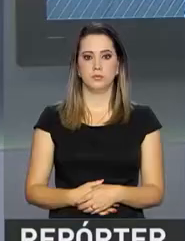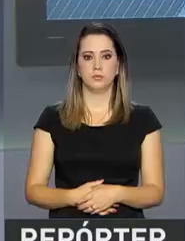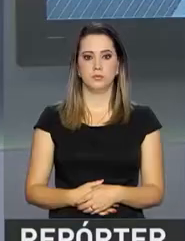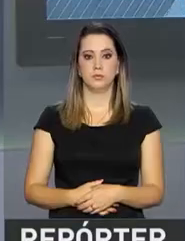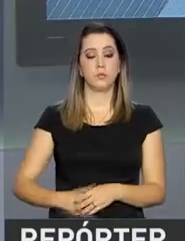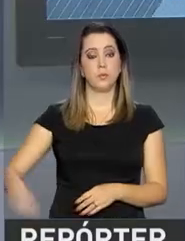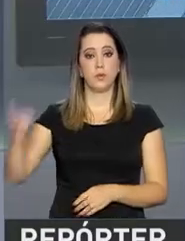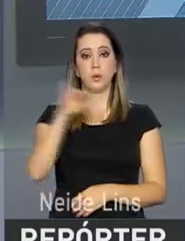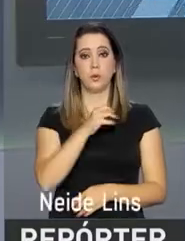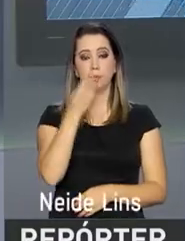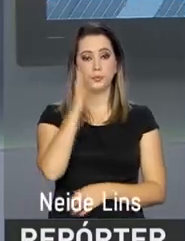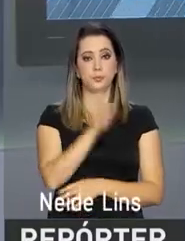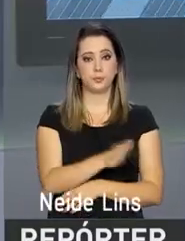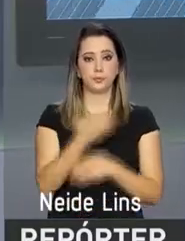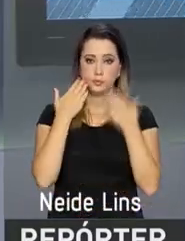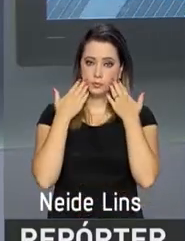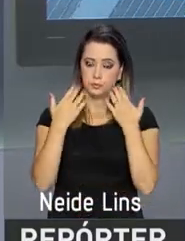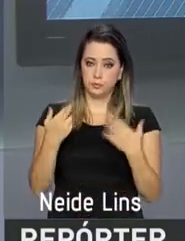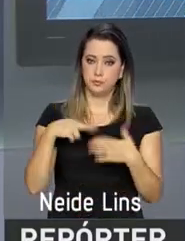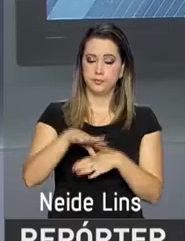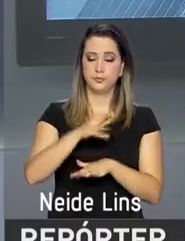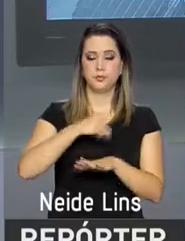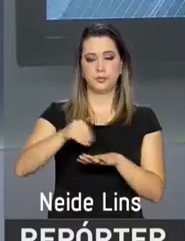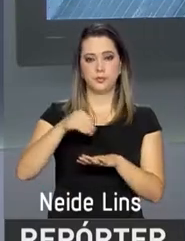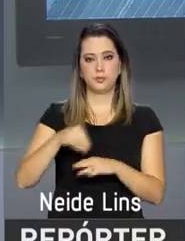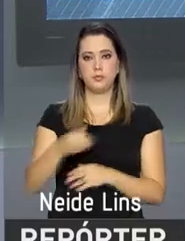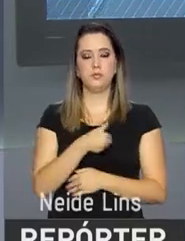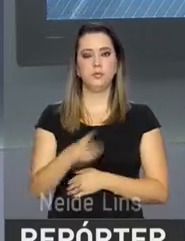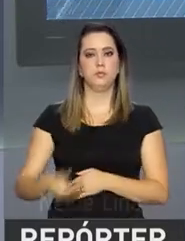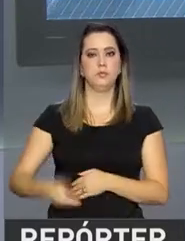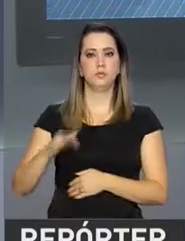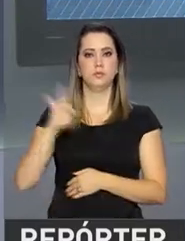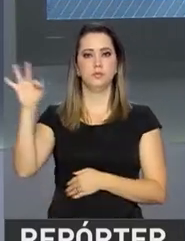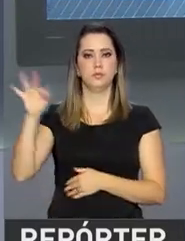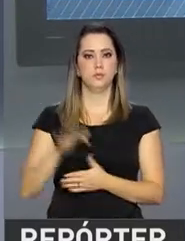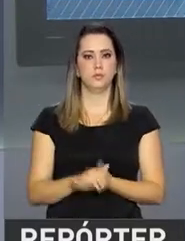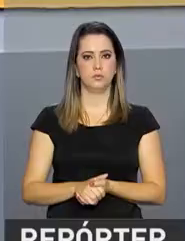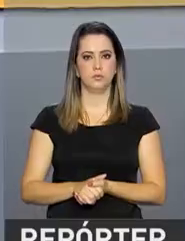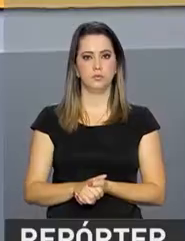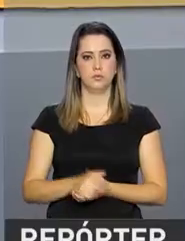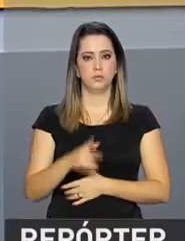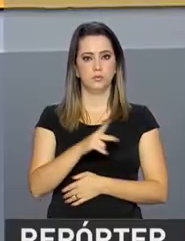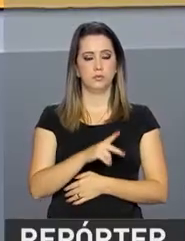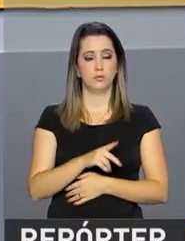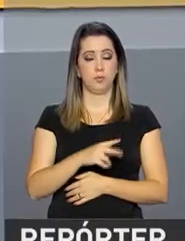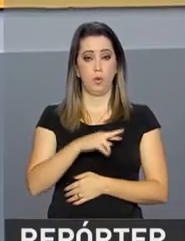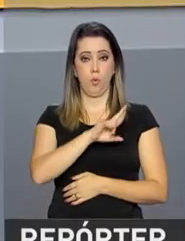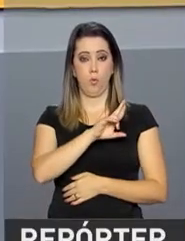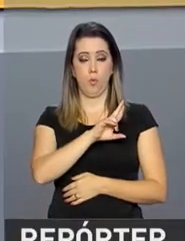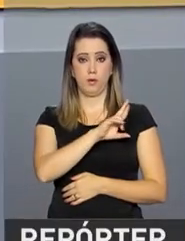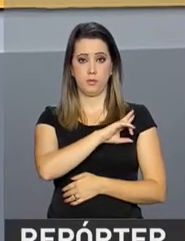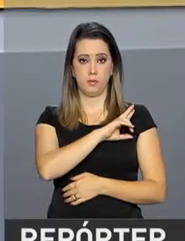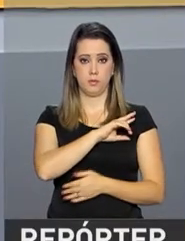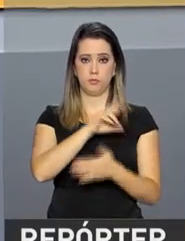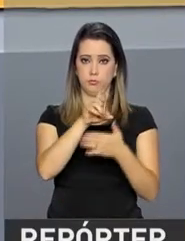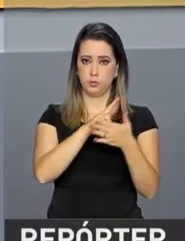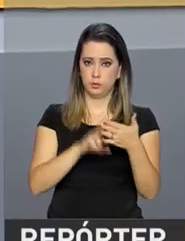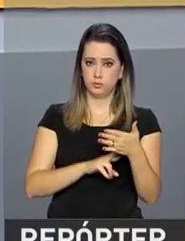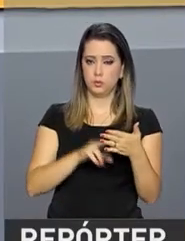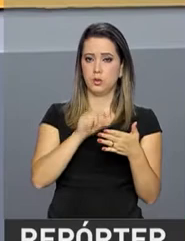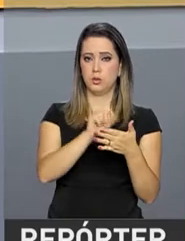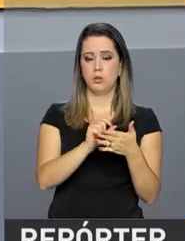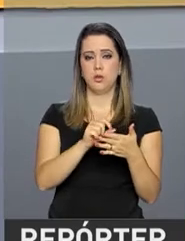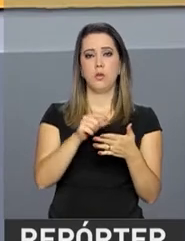Olá, boa tarde. Começa agora o Repórter NBR com as notícias do governo federal. O relator da reforma da Previdência na